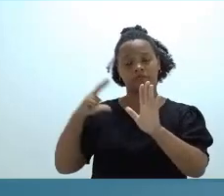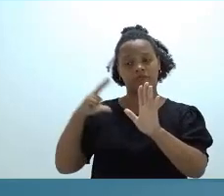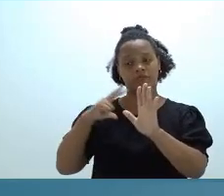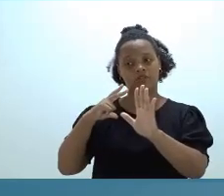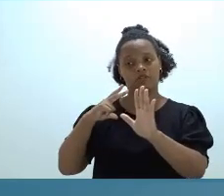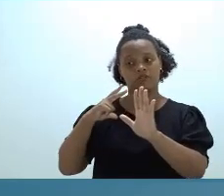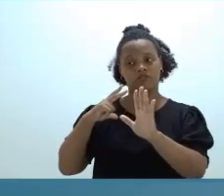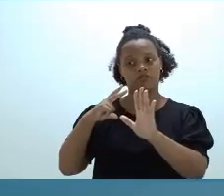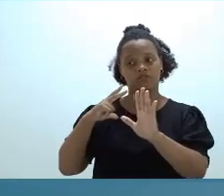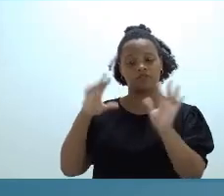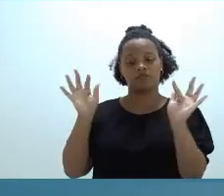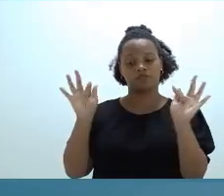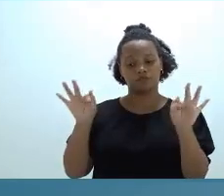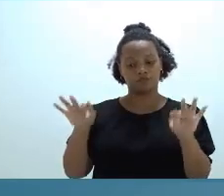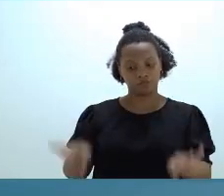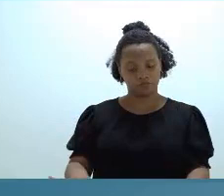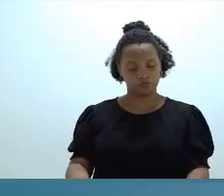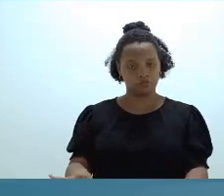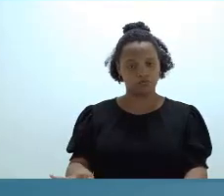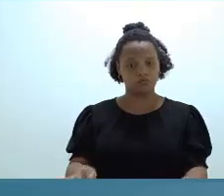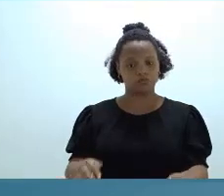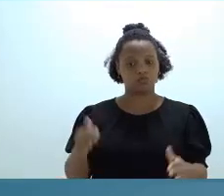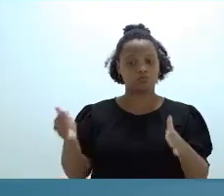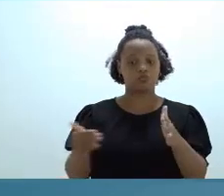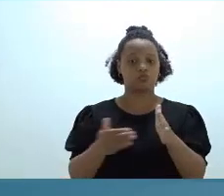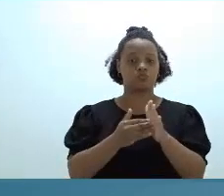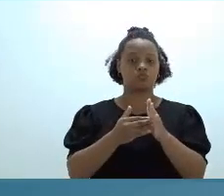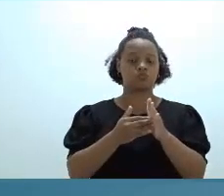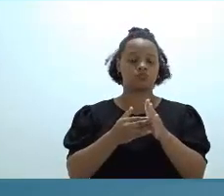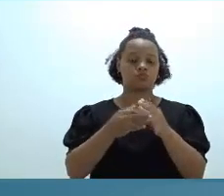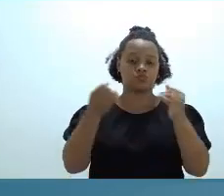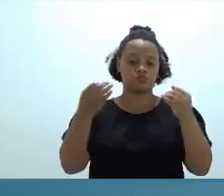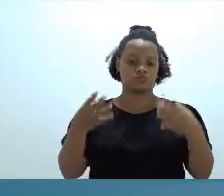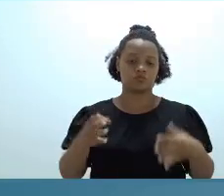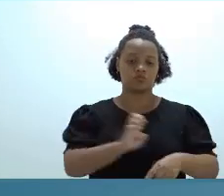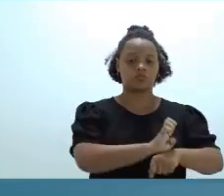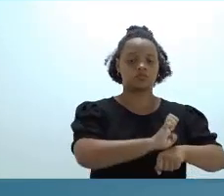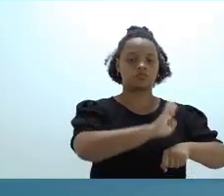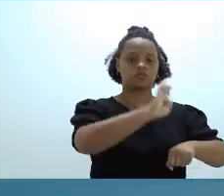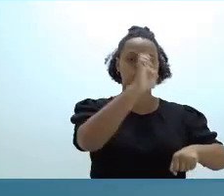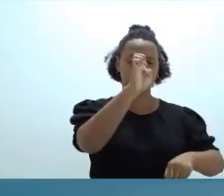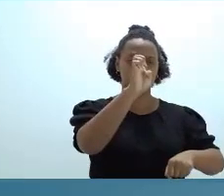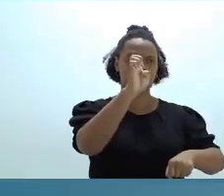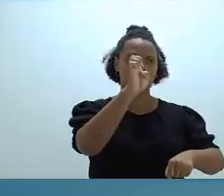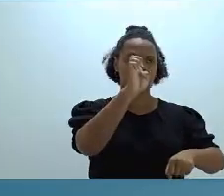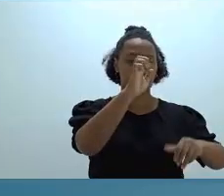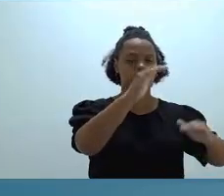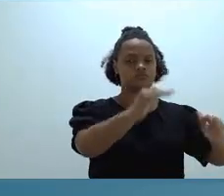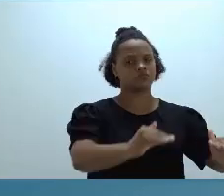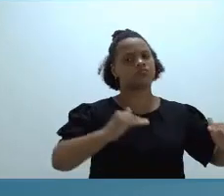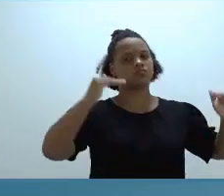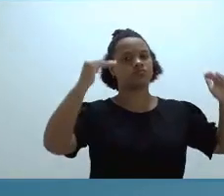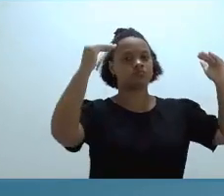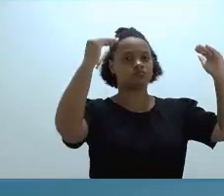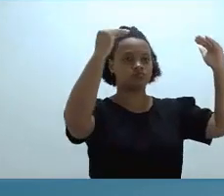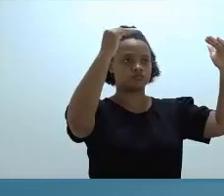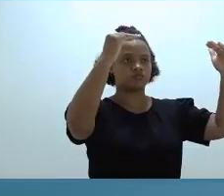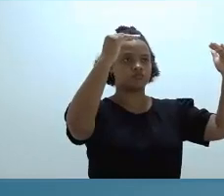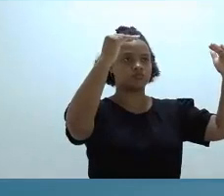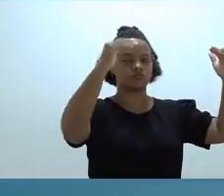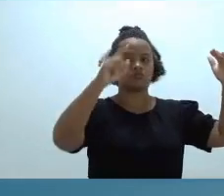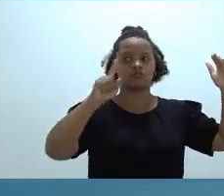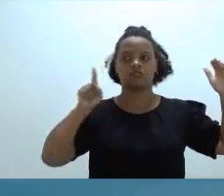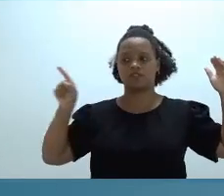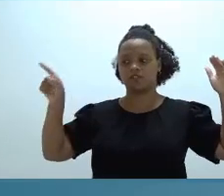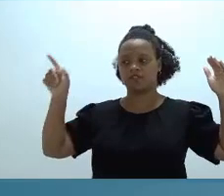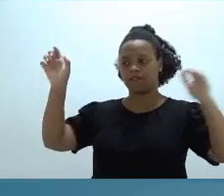Por fim, colegas, cabe falar que o Estado está em posição superior a ente